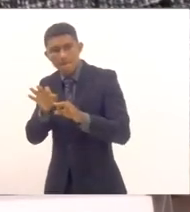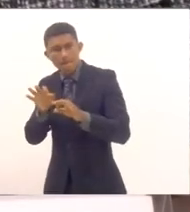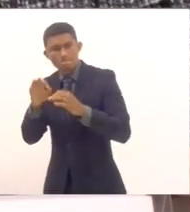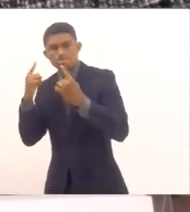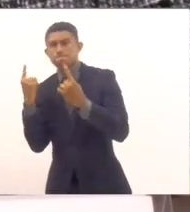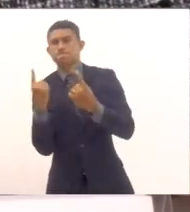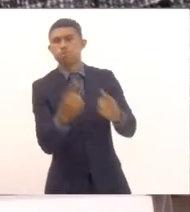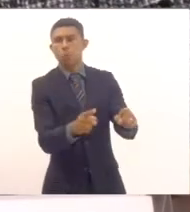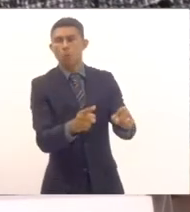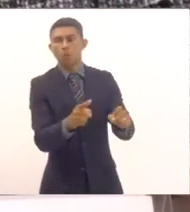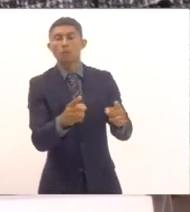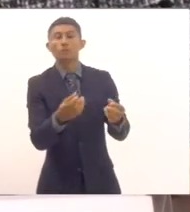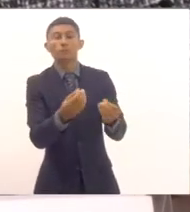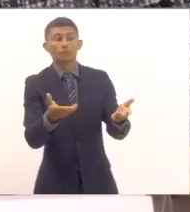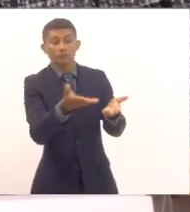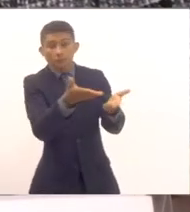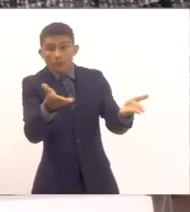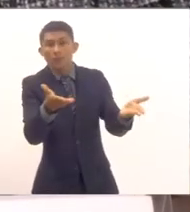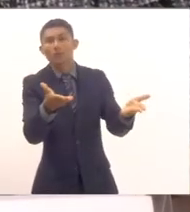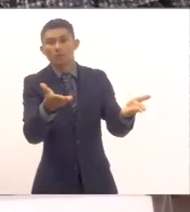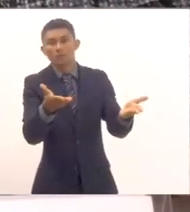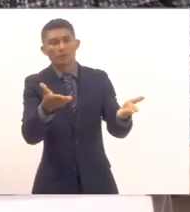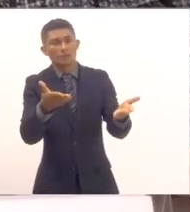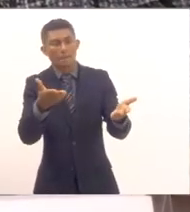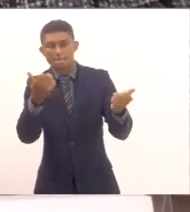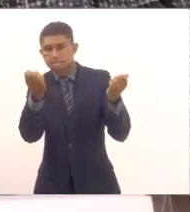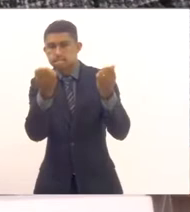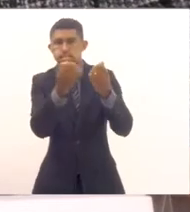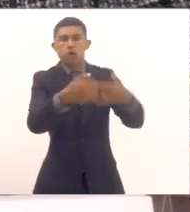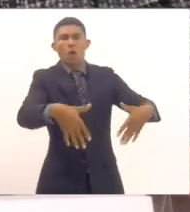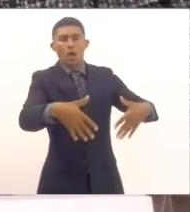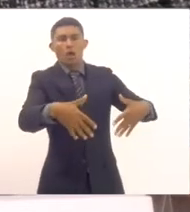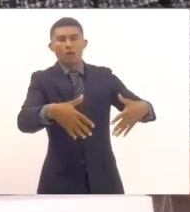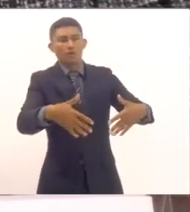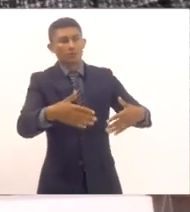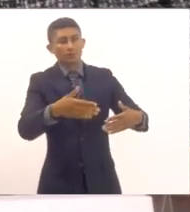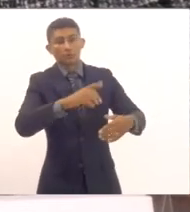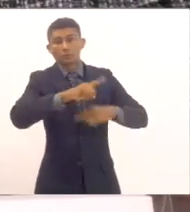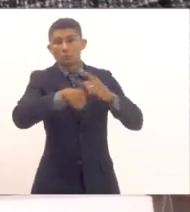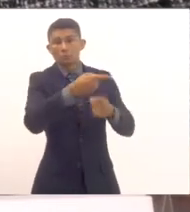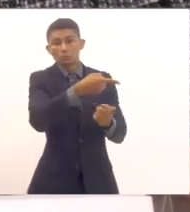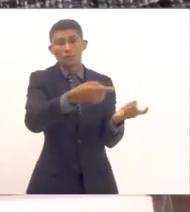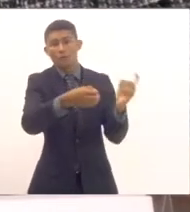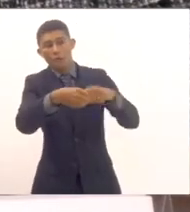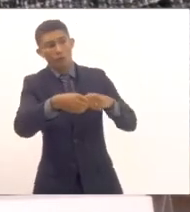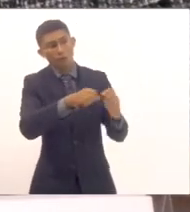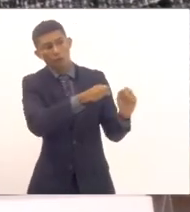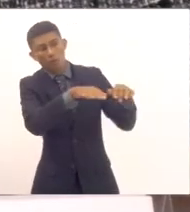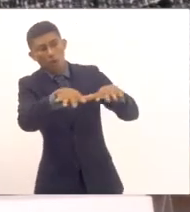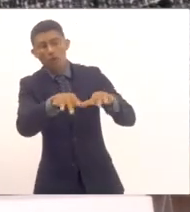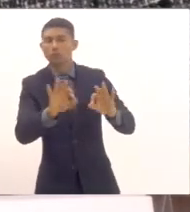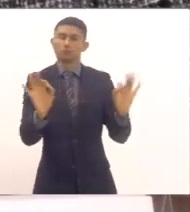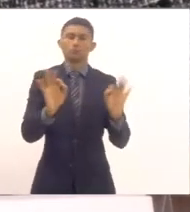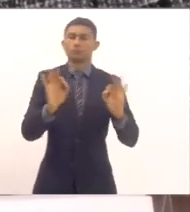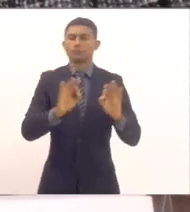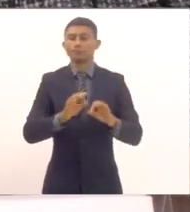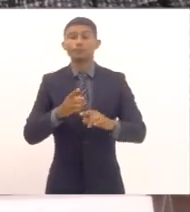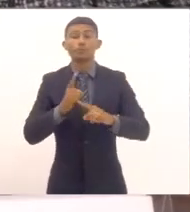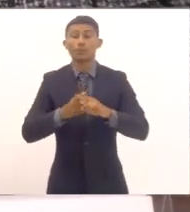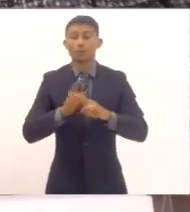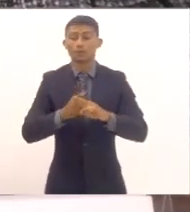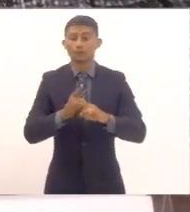dar um freio para que eles não retornem porque eu também considero como